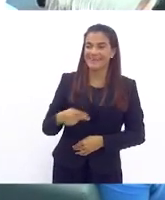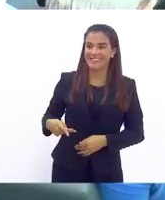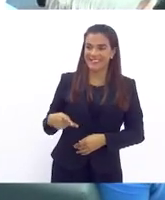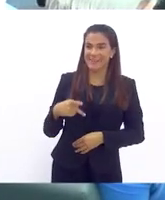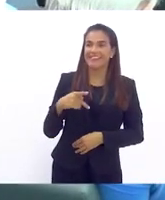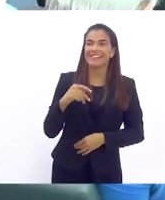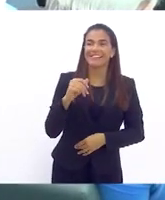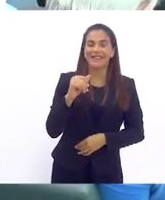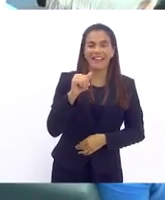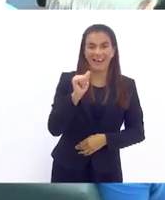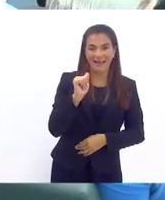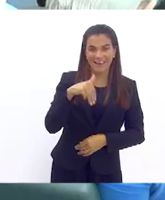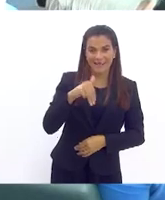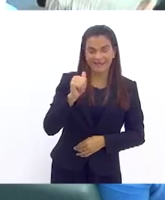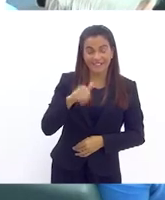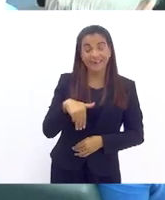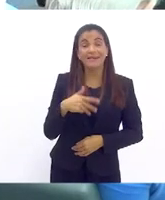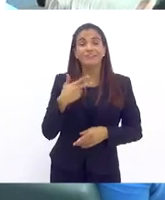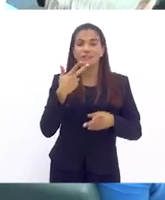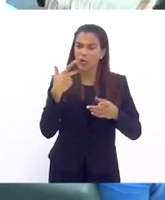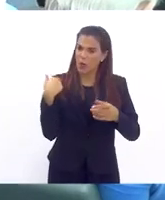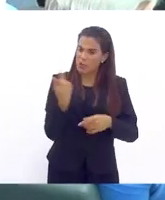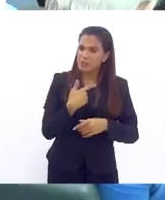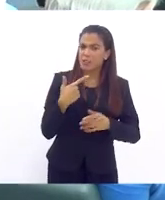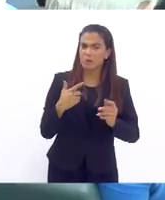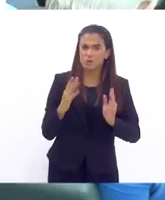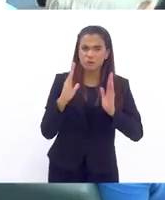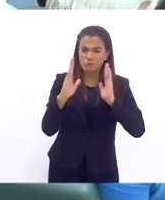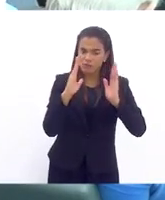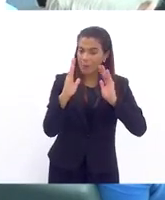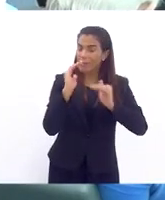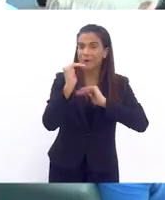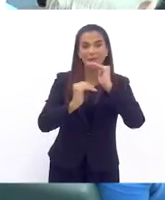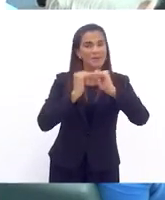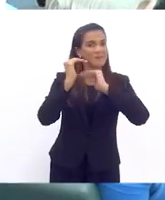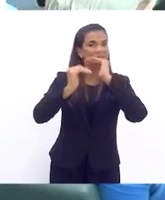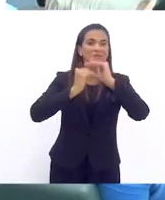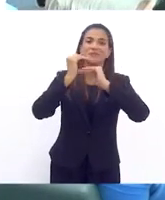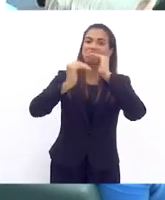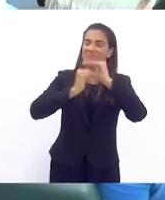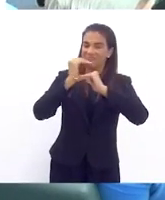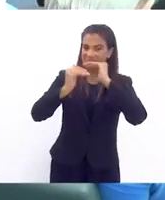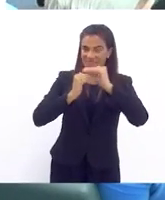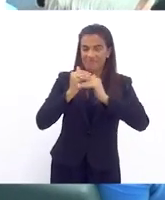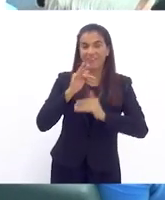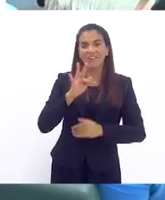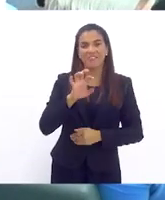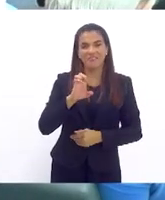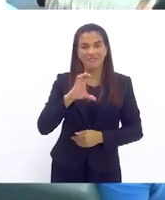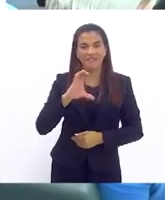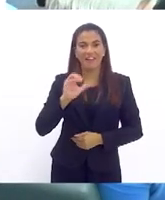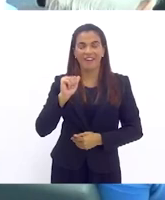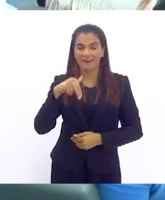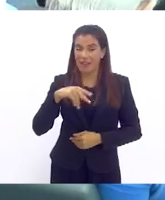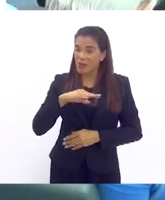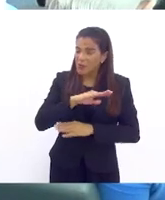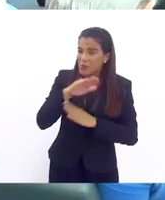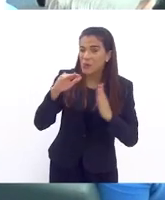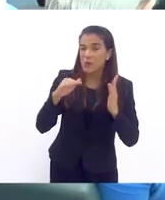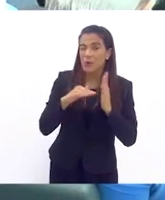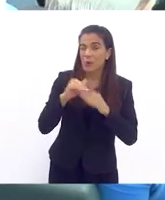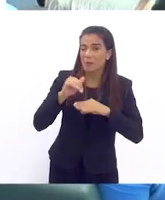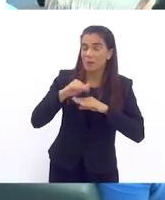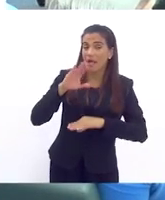justamente isso nós estamos num processo de evolução nós estamos evoluindo na execução do fecan todas as nossas execuções mais de